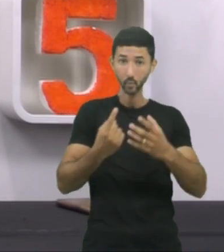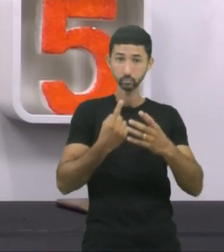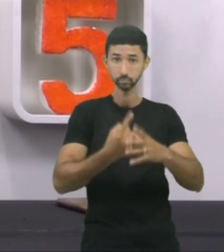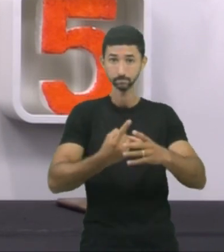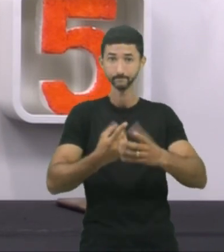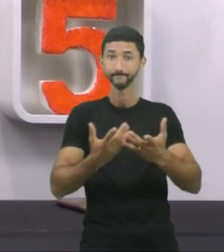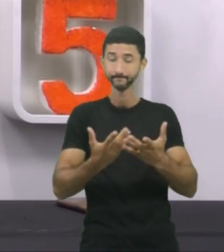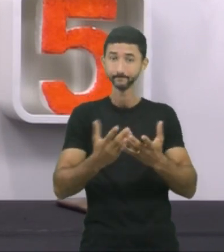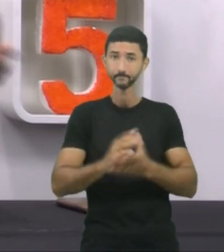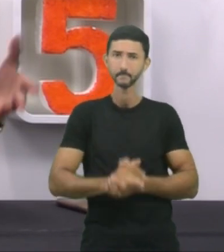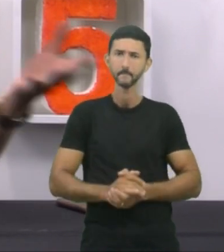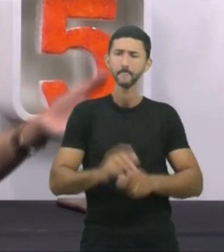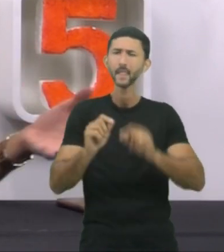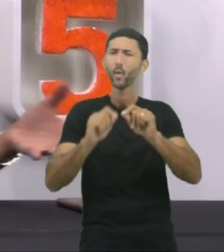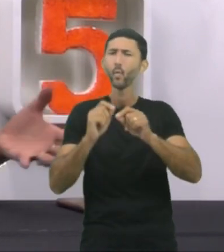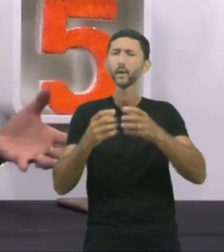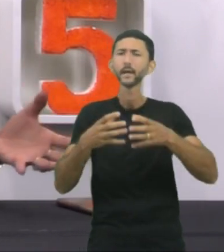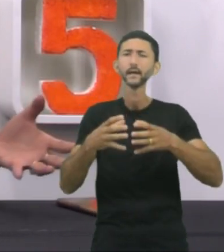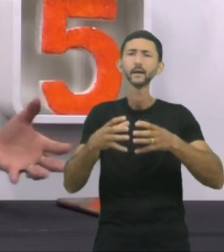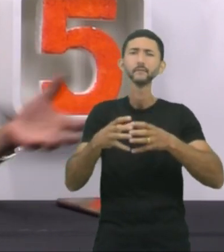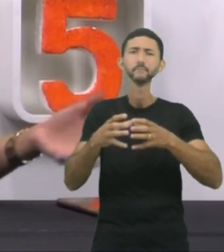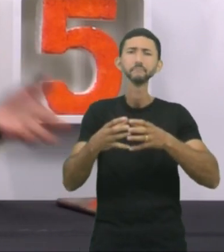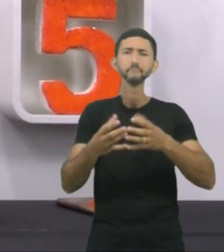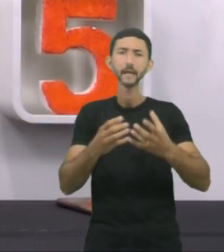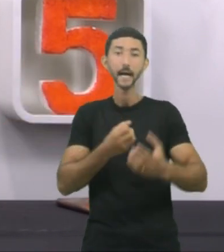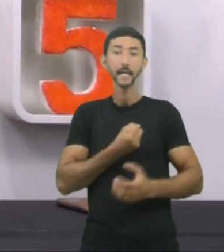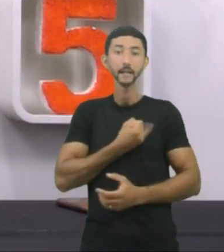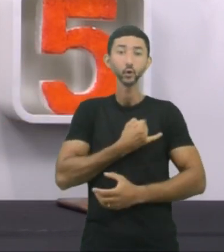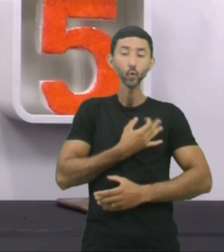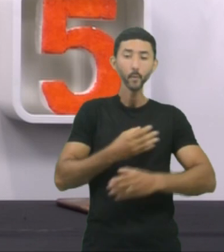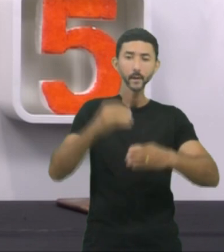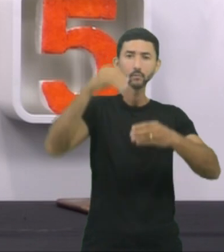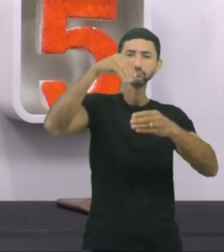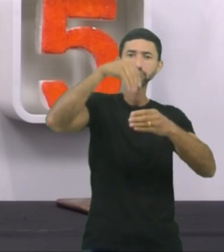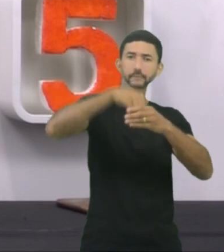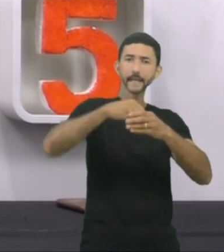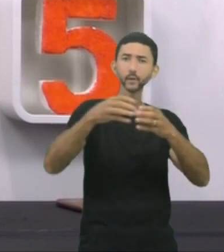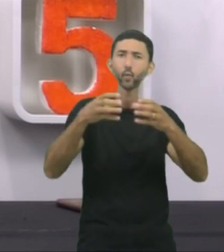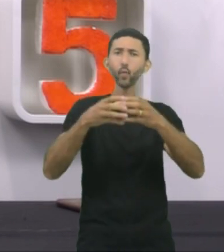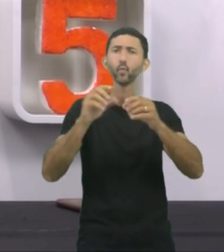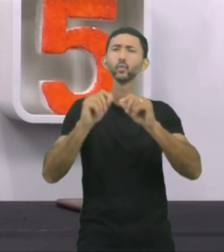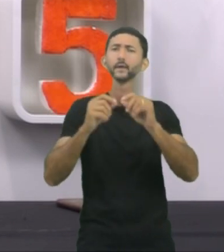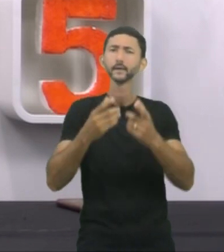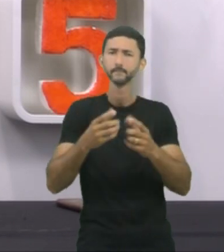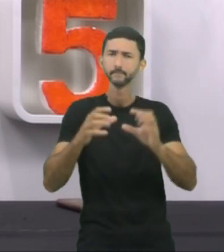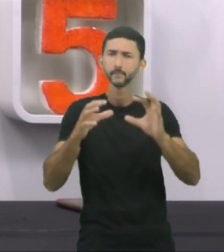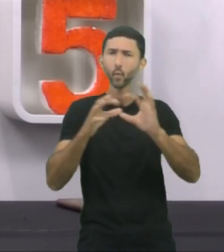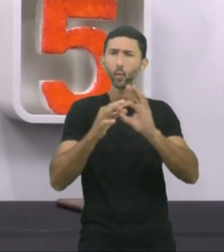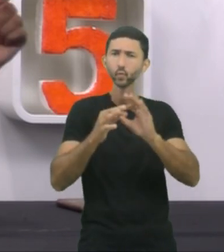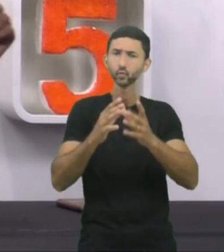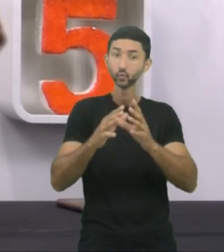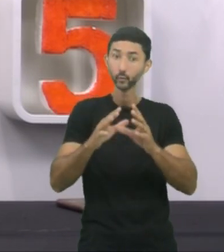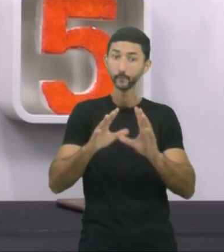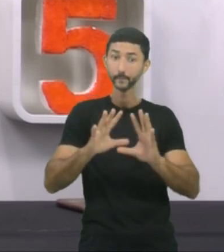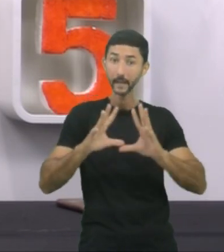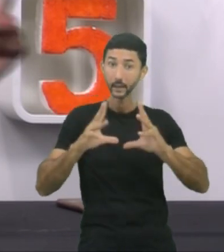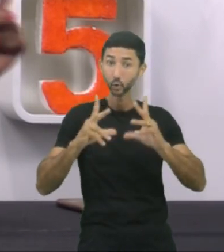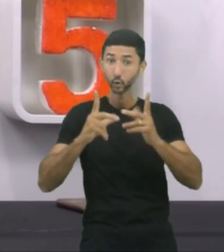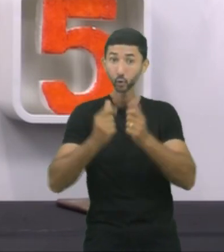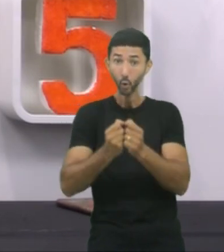inteiros. Então, quem são esses números que podem estar dentro desse conjunto?